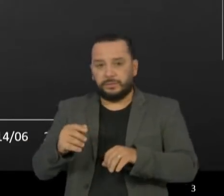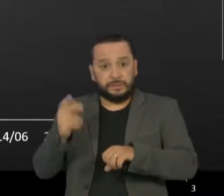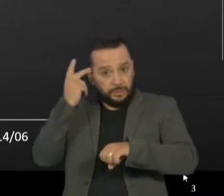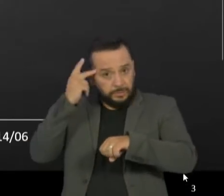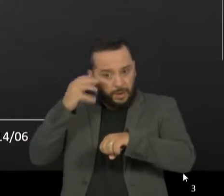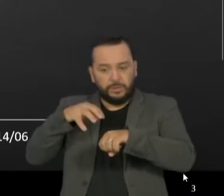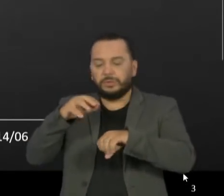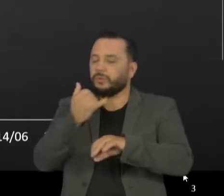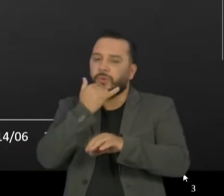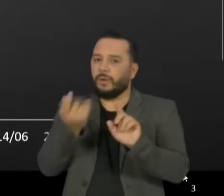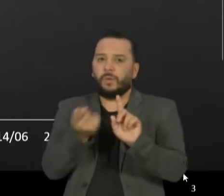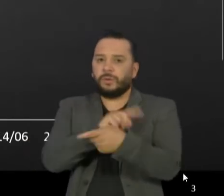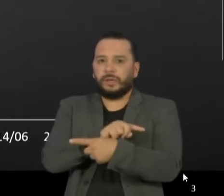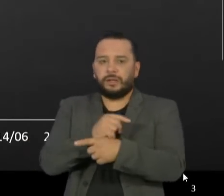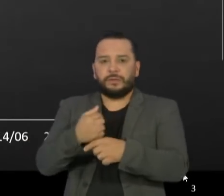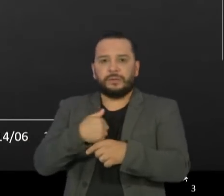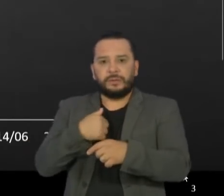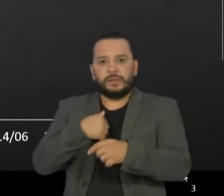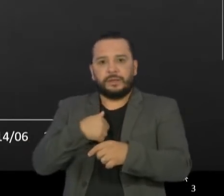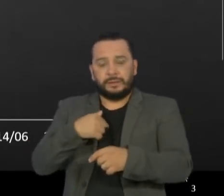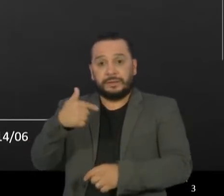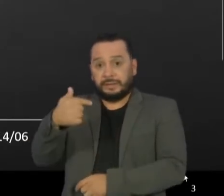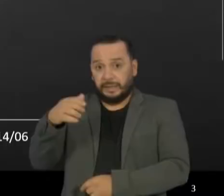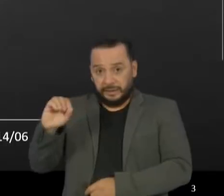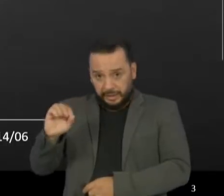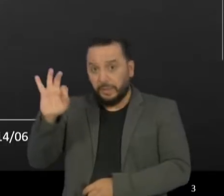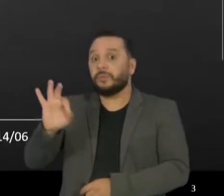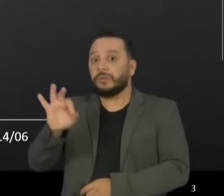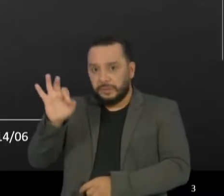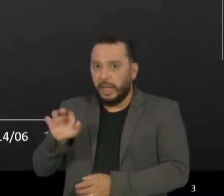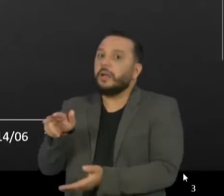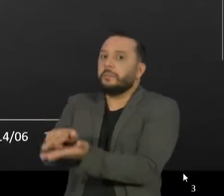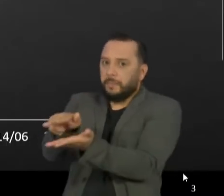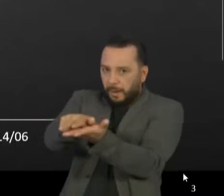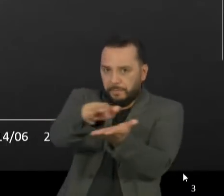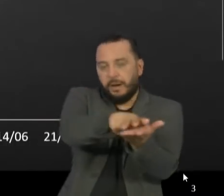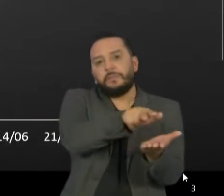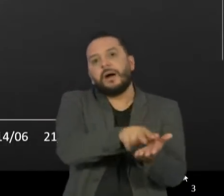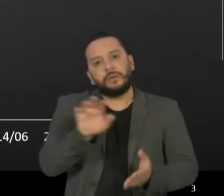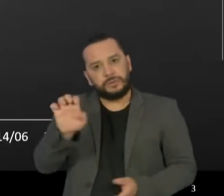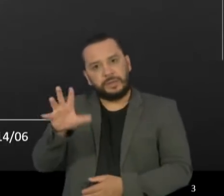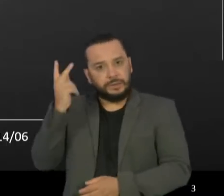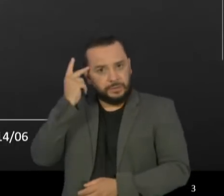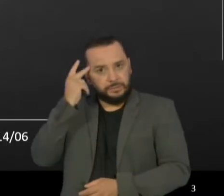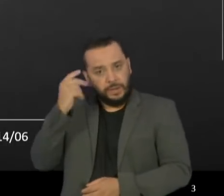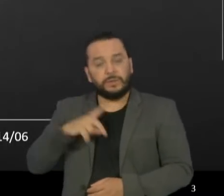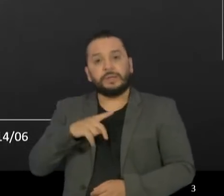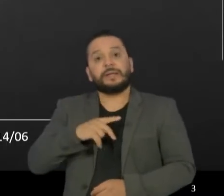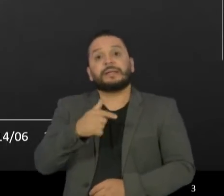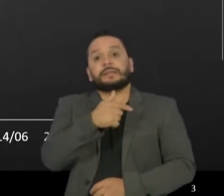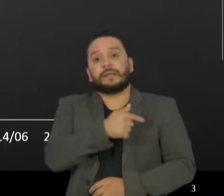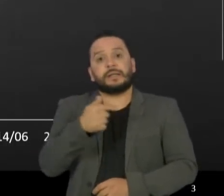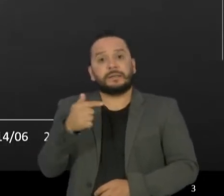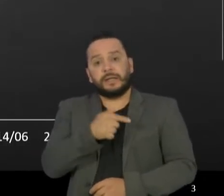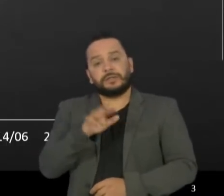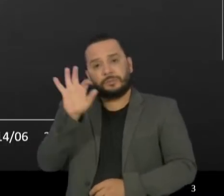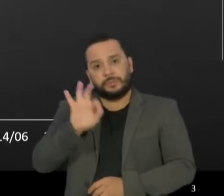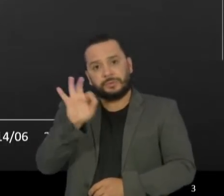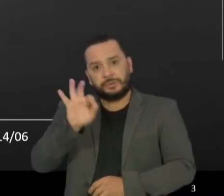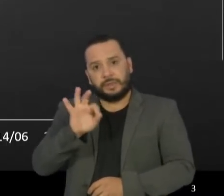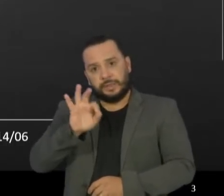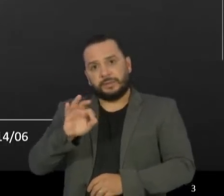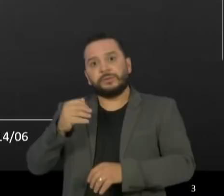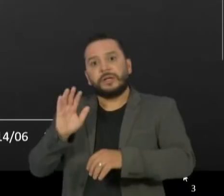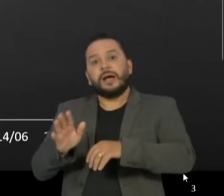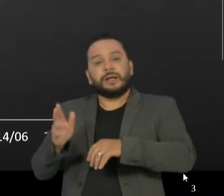não vagos, ocupados, 70% ocupados no Estado e 77% na região da